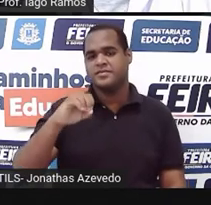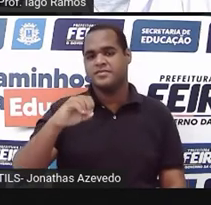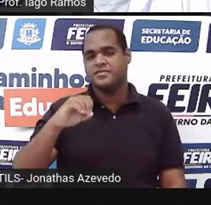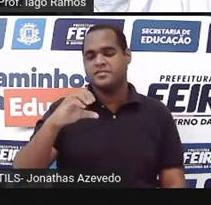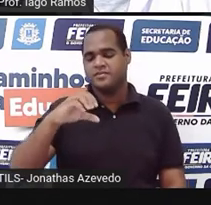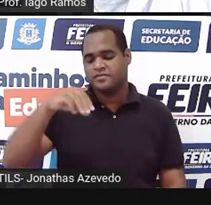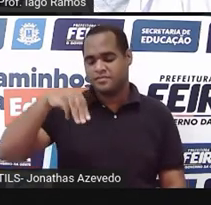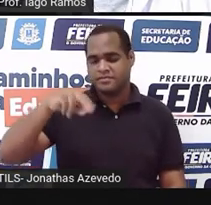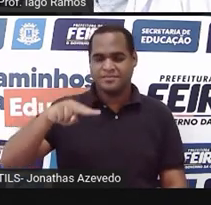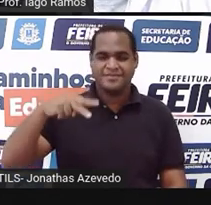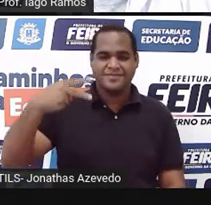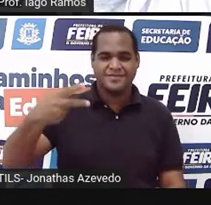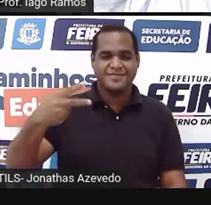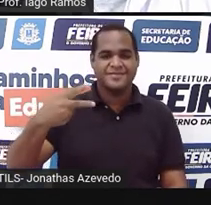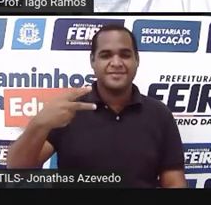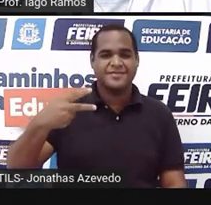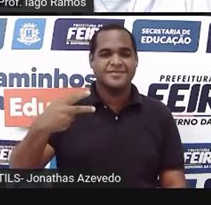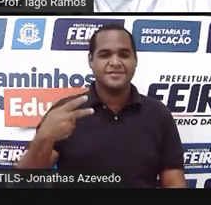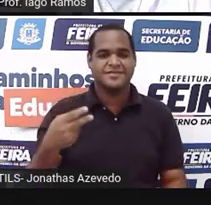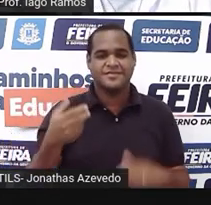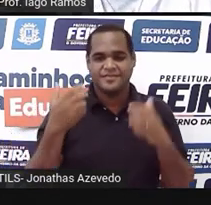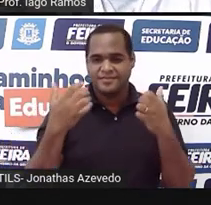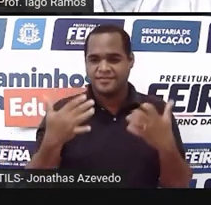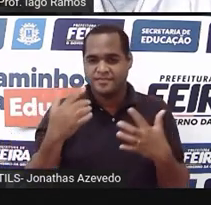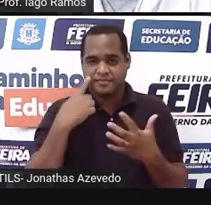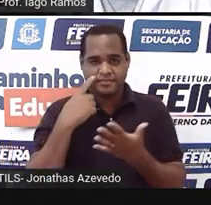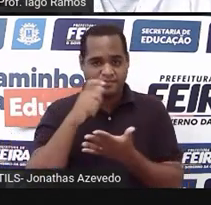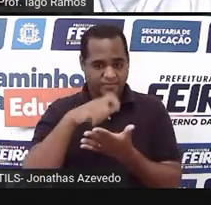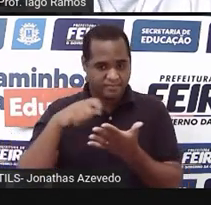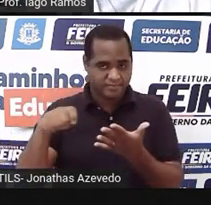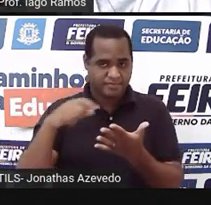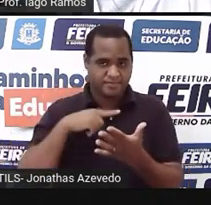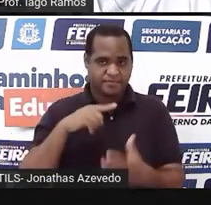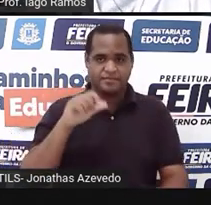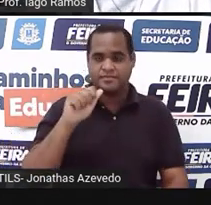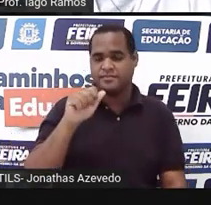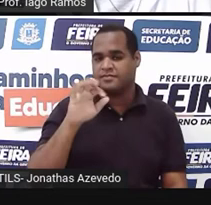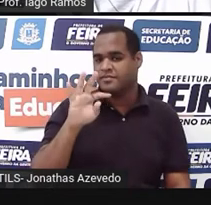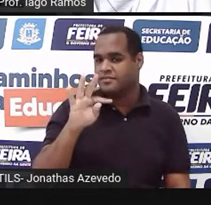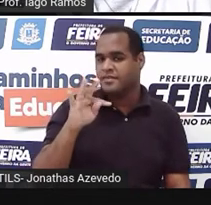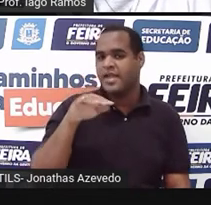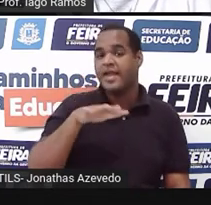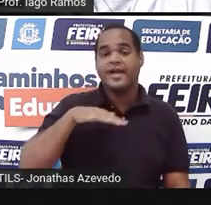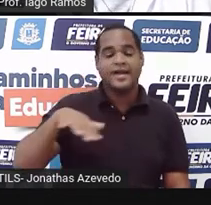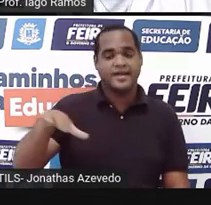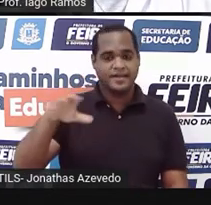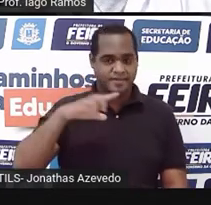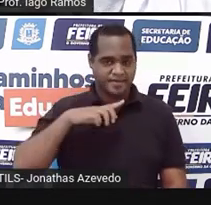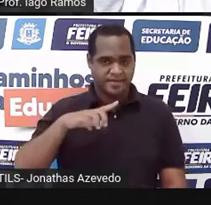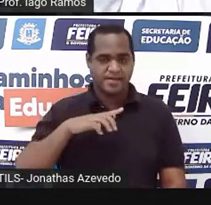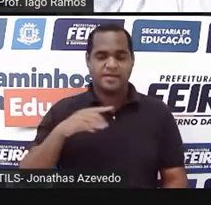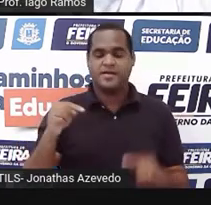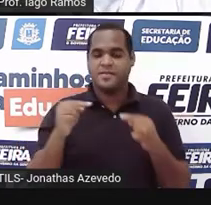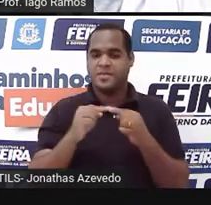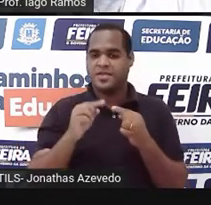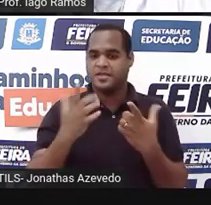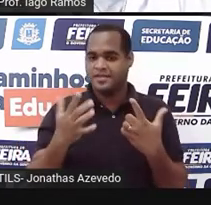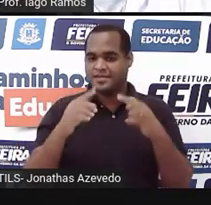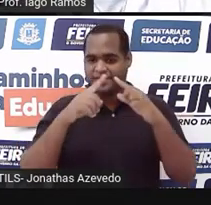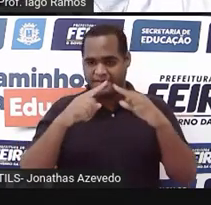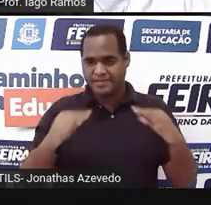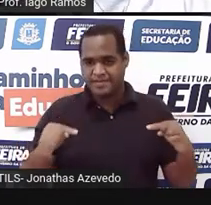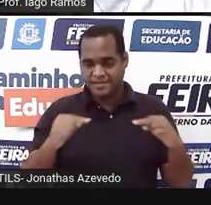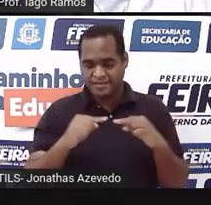10 centímetros quadrados e ali como tá escrito a t maiúsculo área do trapézio é a área do triângulo